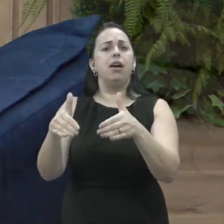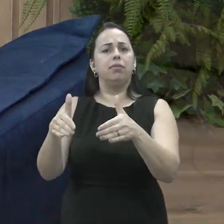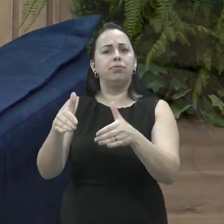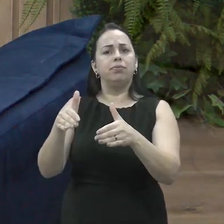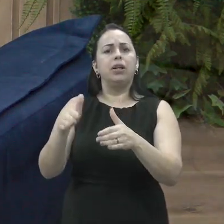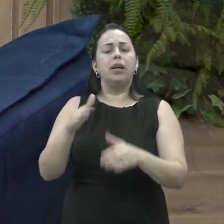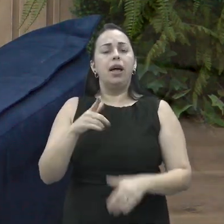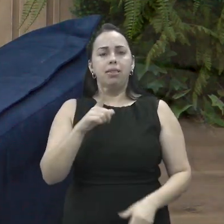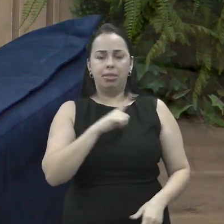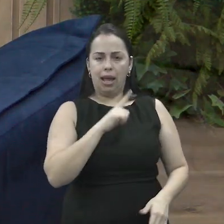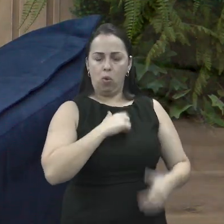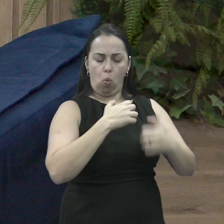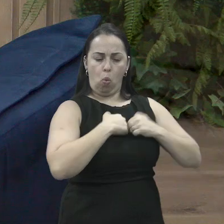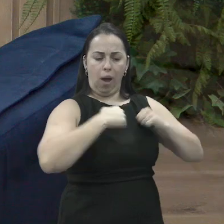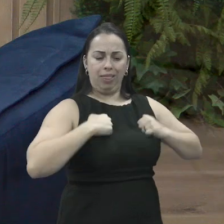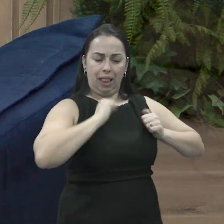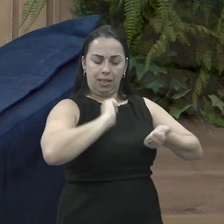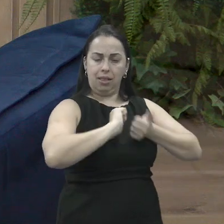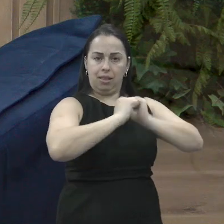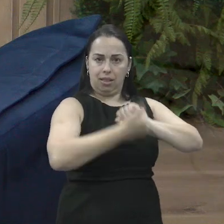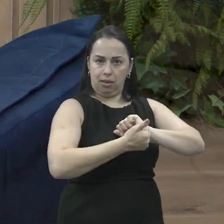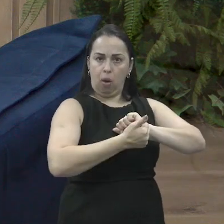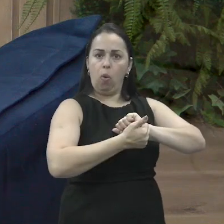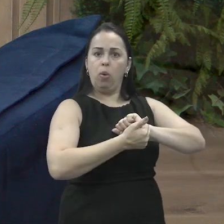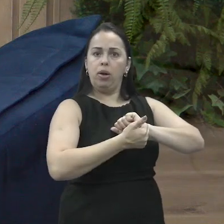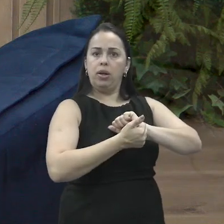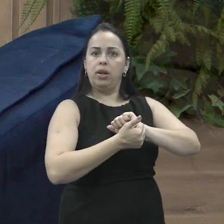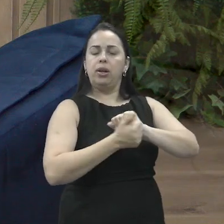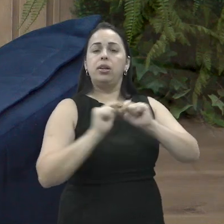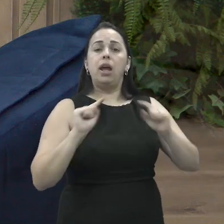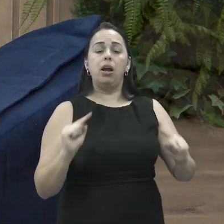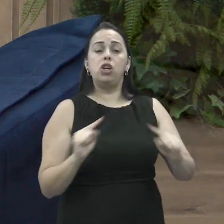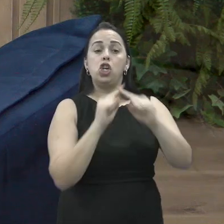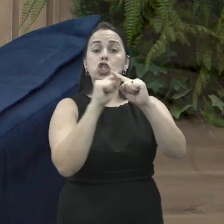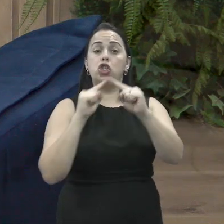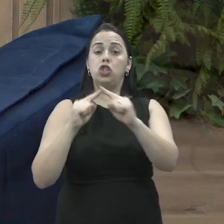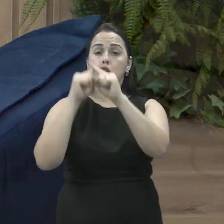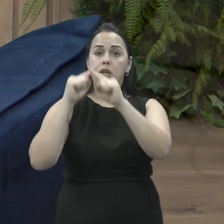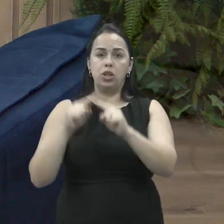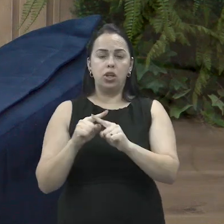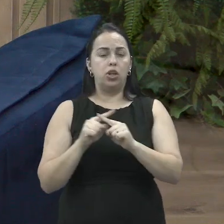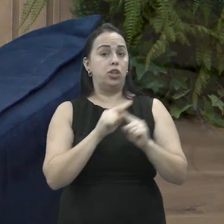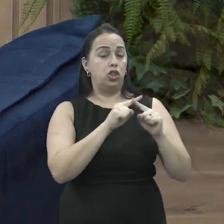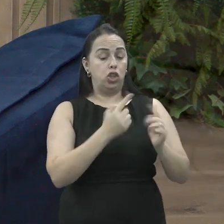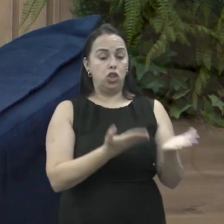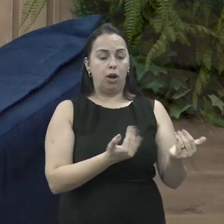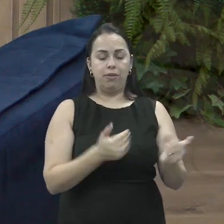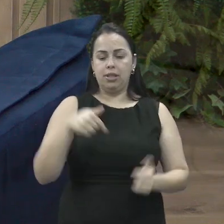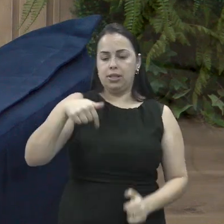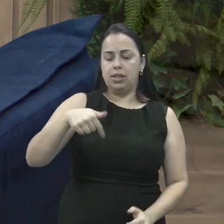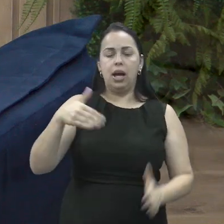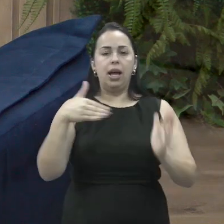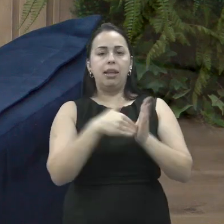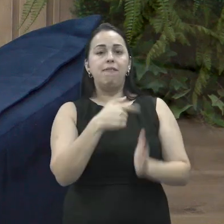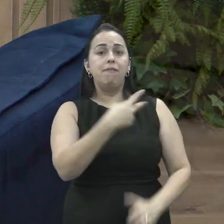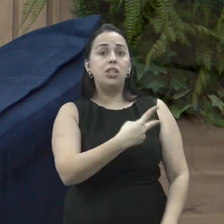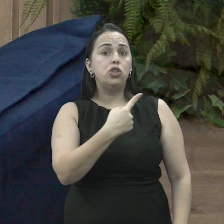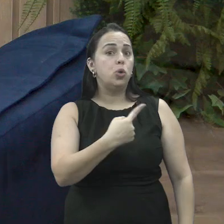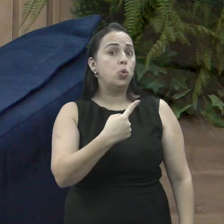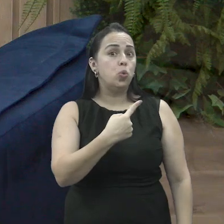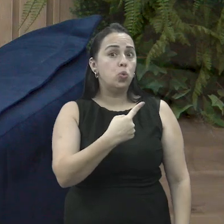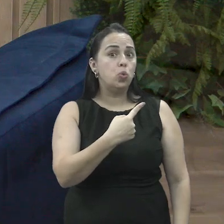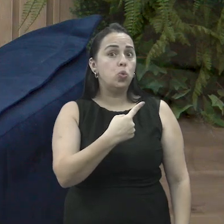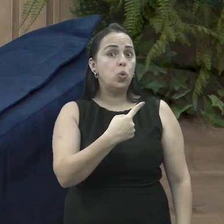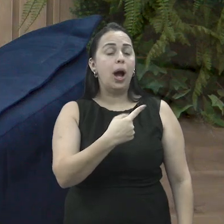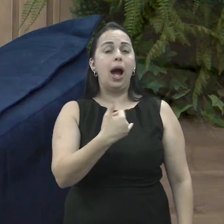né? Nós temos um programa como o Atleta Cidadão, que é um programa competitivo de jovens de 7 a 21 anos,